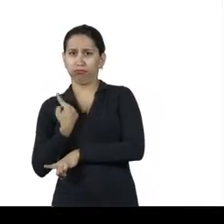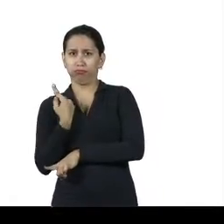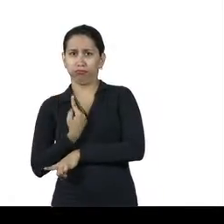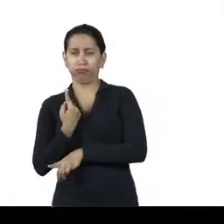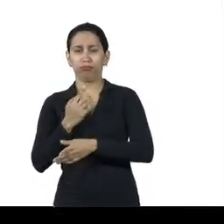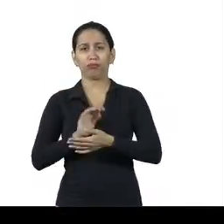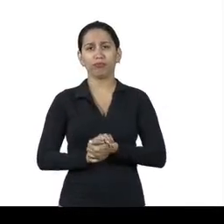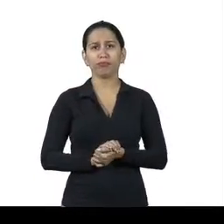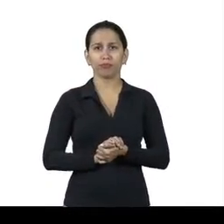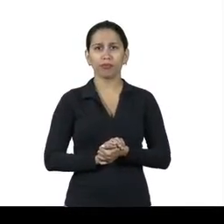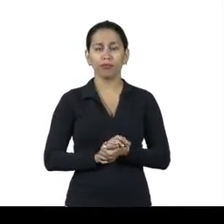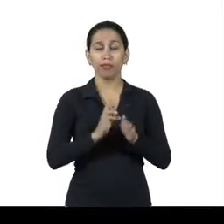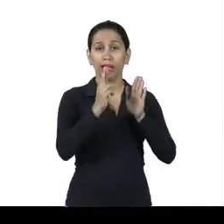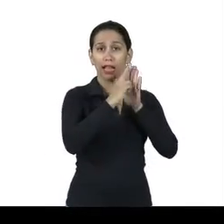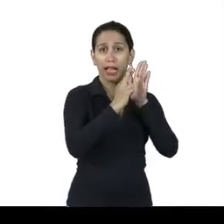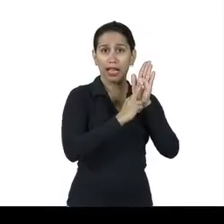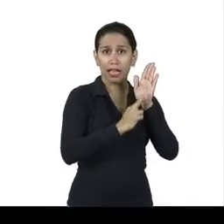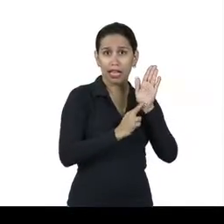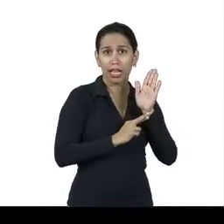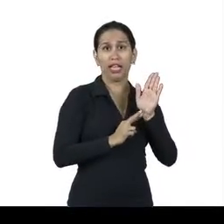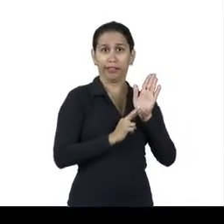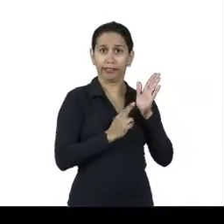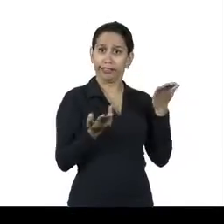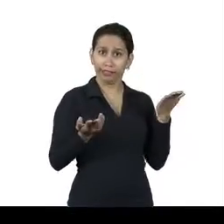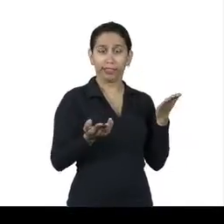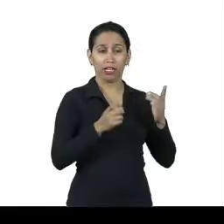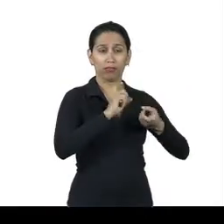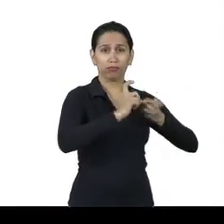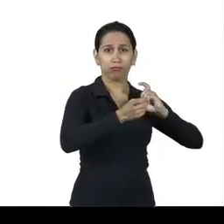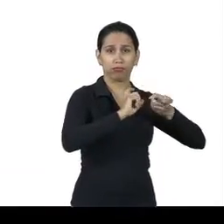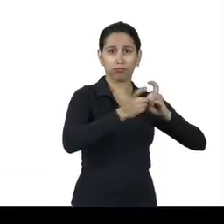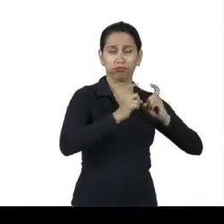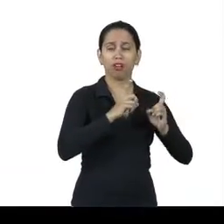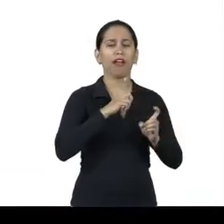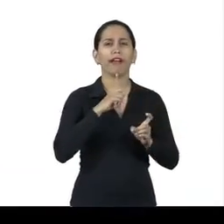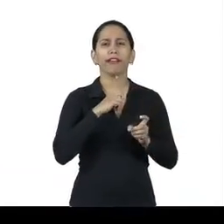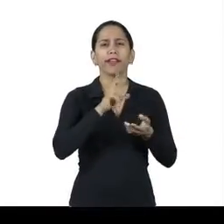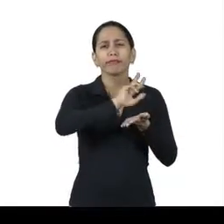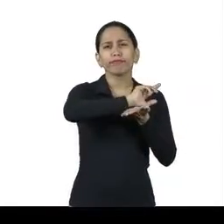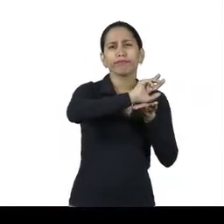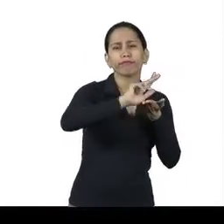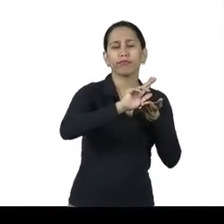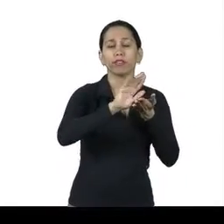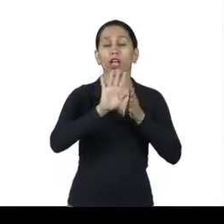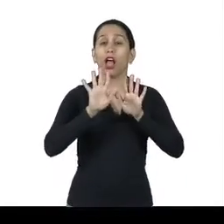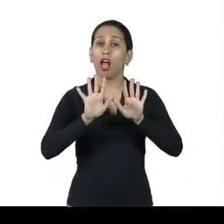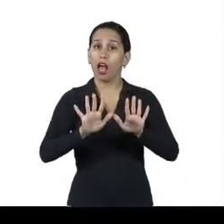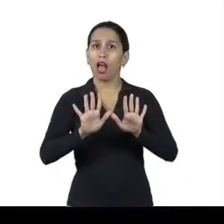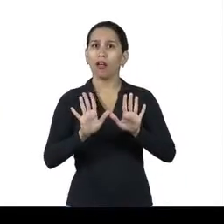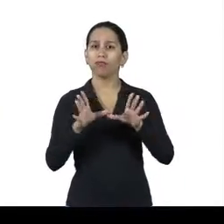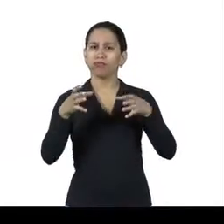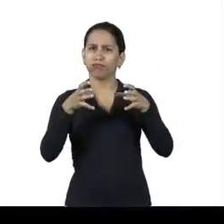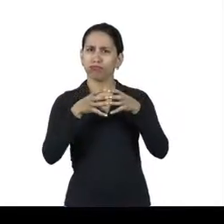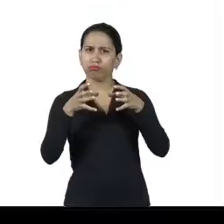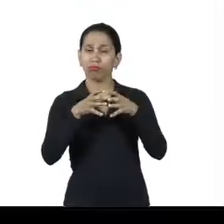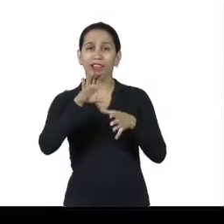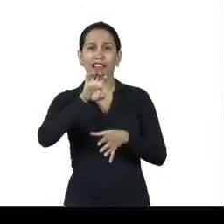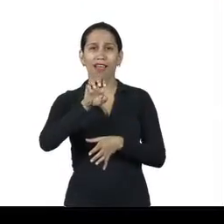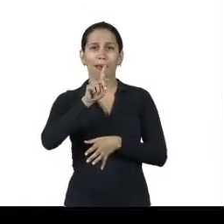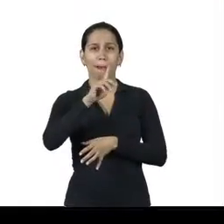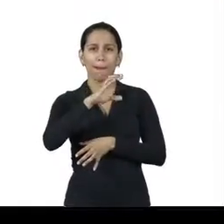medida administrativa, podemos citar os programas de treinamento. Já a proteção coletiva é feita pelos